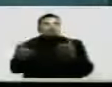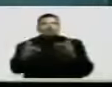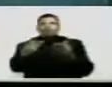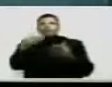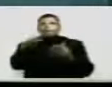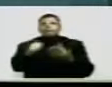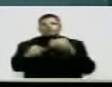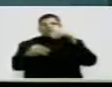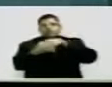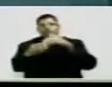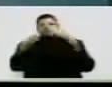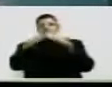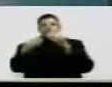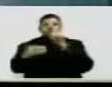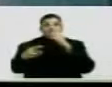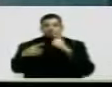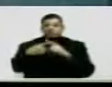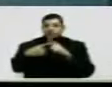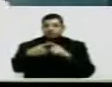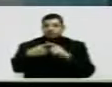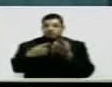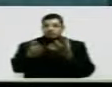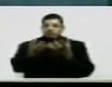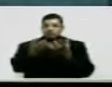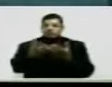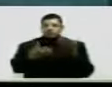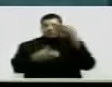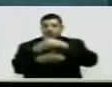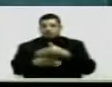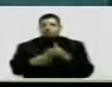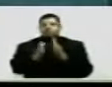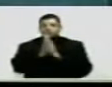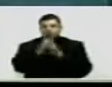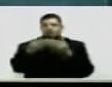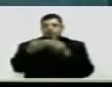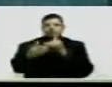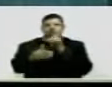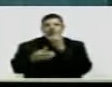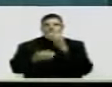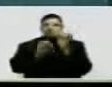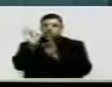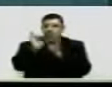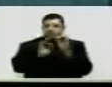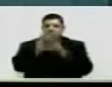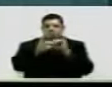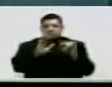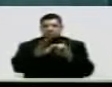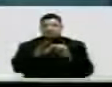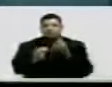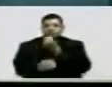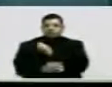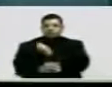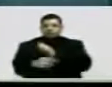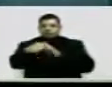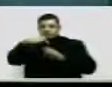na pauta de votação desta casa. Portanto, eu quero renovar o apelo para que o projeto de lei ordinária